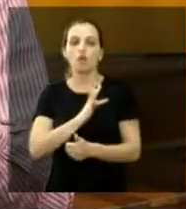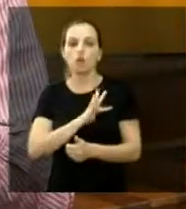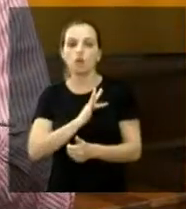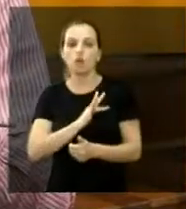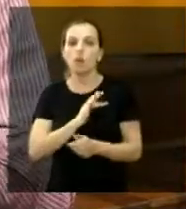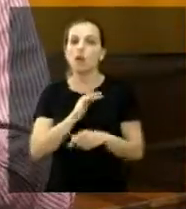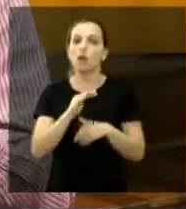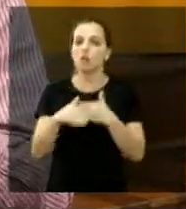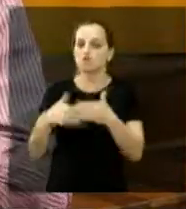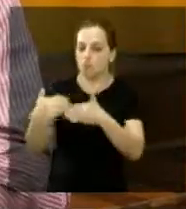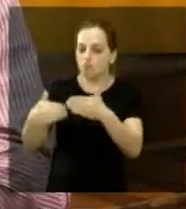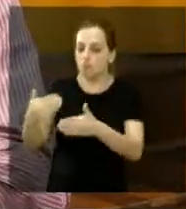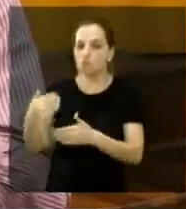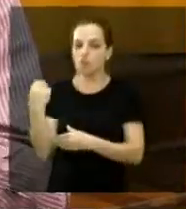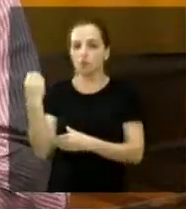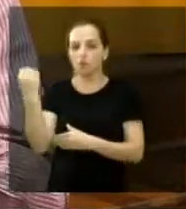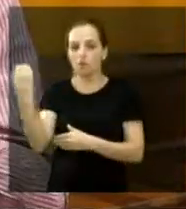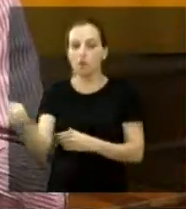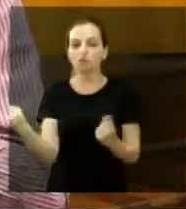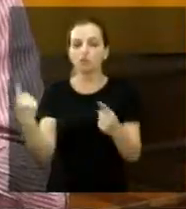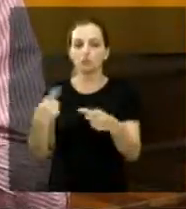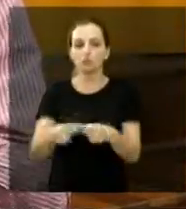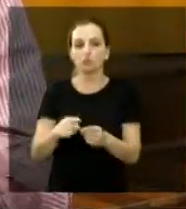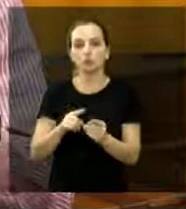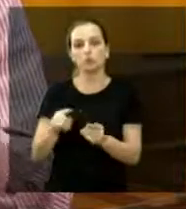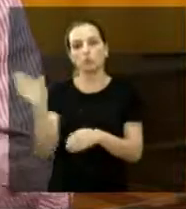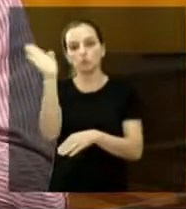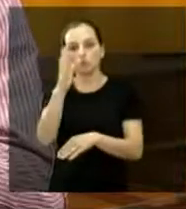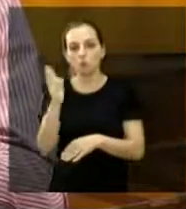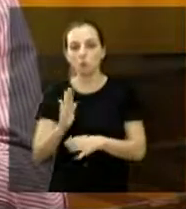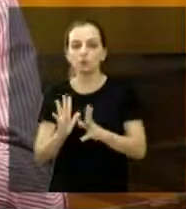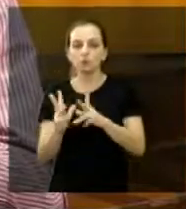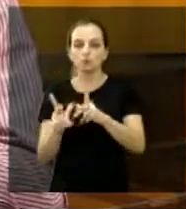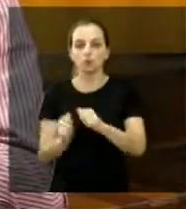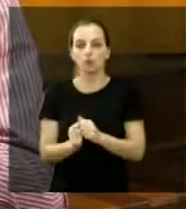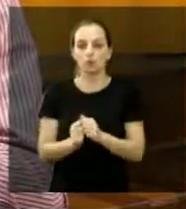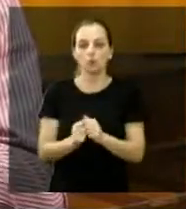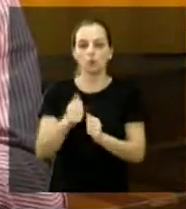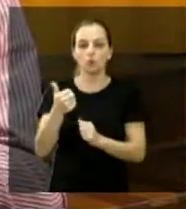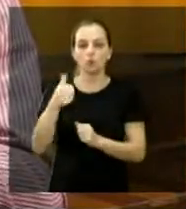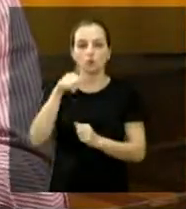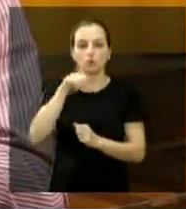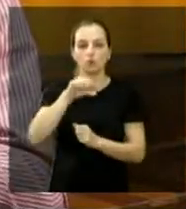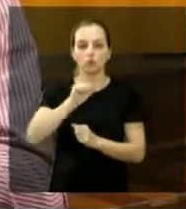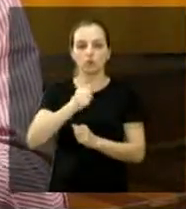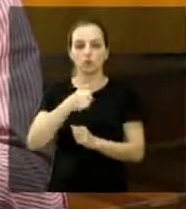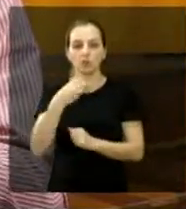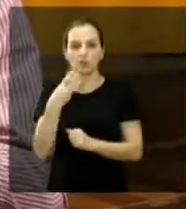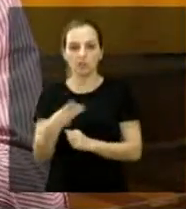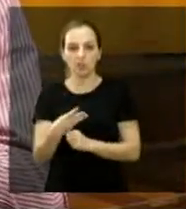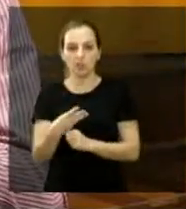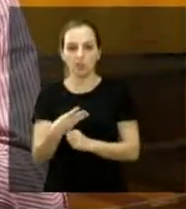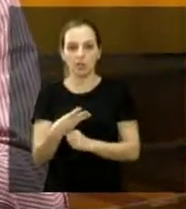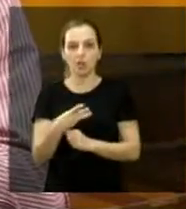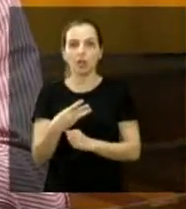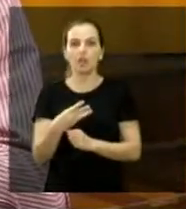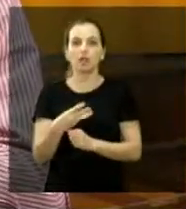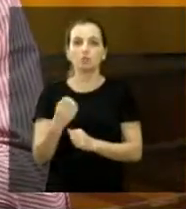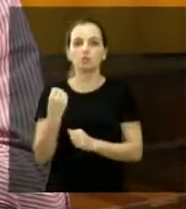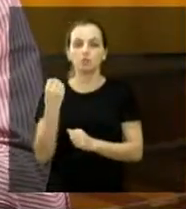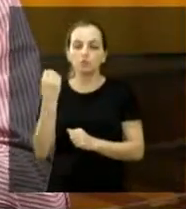fosse. E isso foi... Você viajou o Brasil inteiro? Com certeza. Em 83, na Taça de Ouro, cortamos esse Brasil